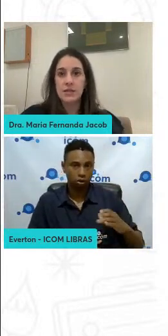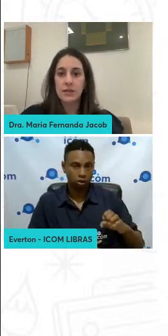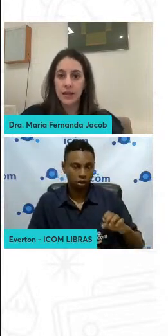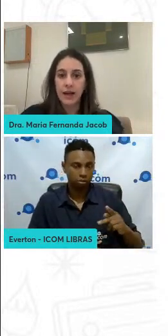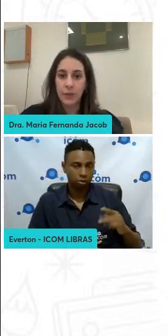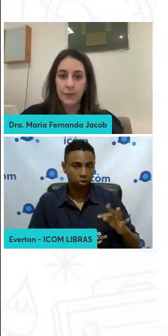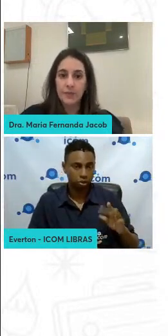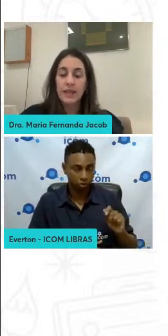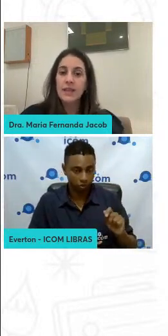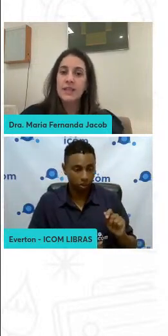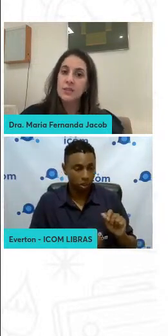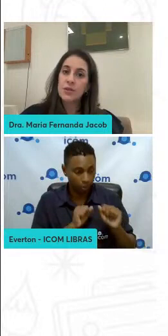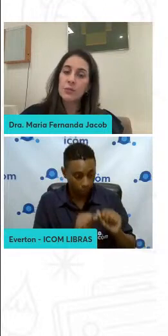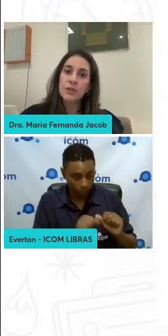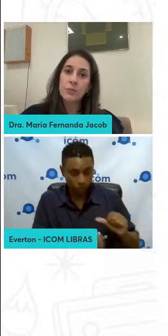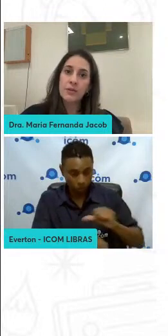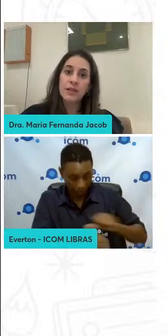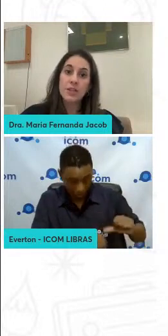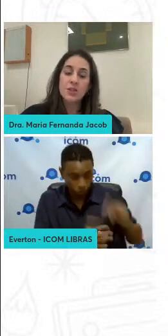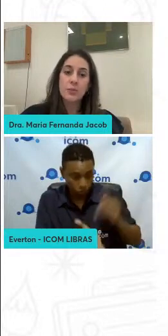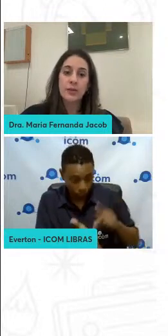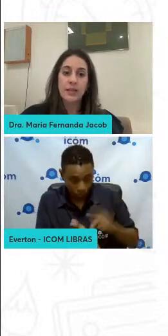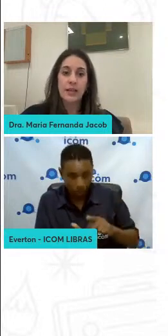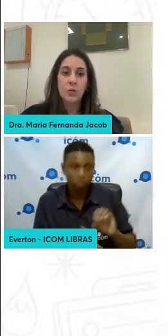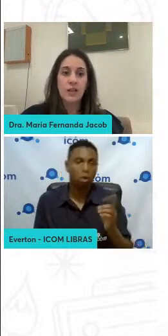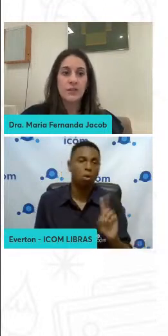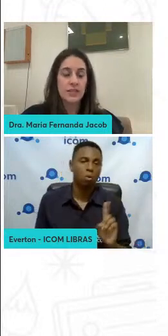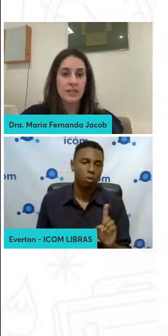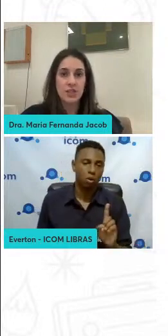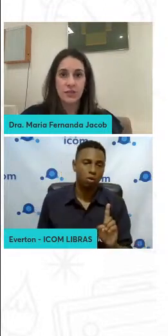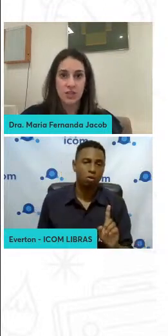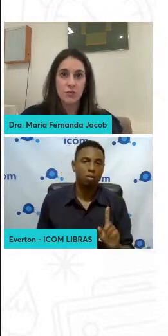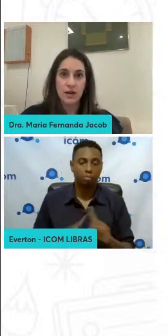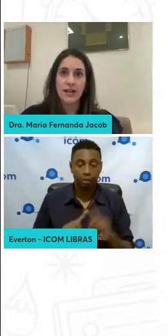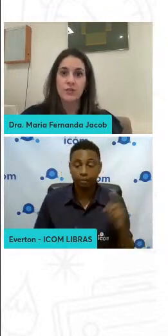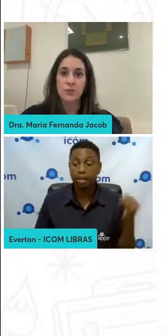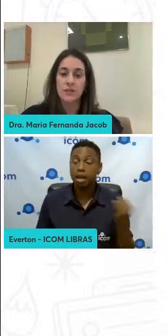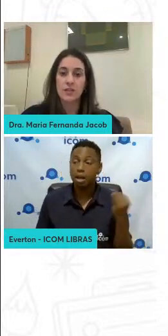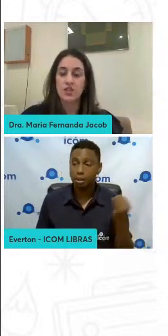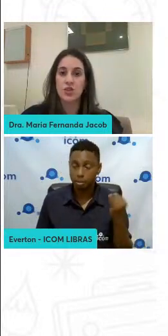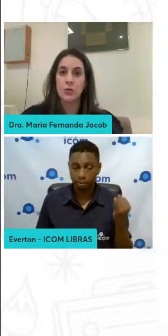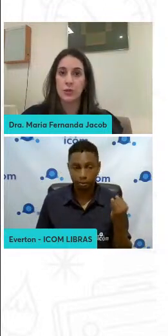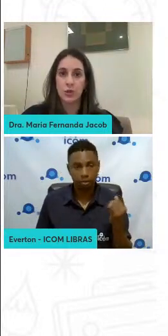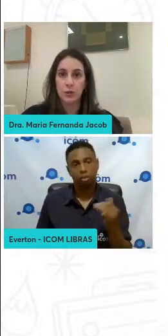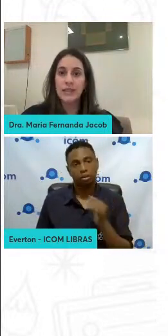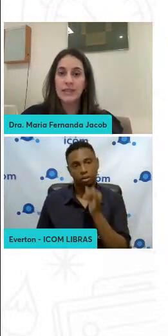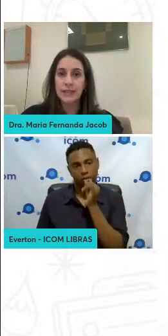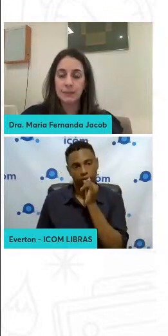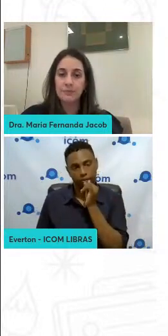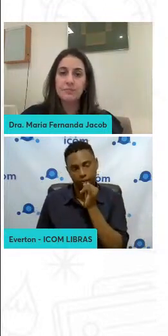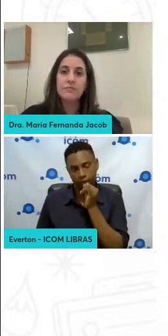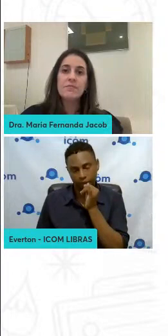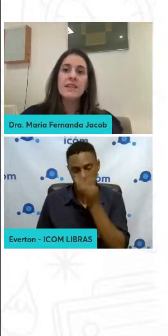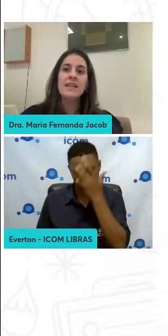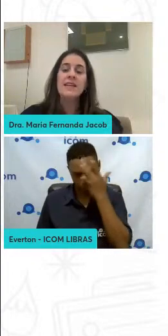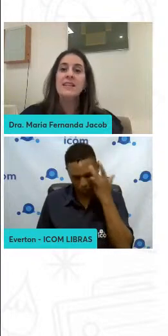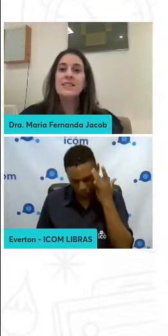uma lesão real. E isso é muito importante, porque quando você está de frente a um caso de paciente de dor